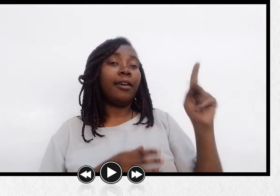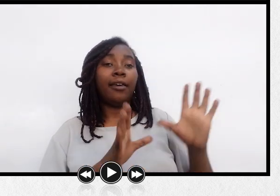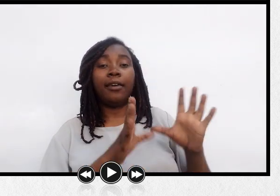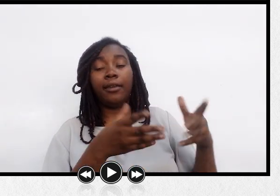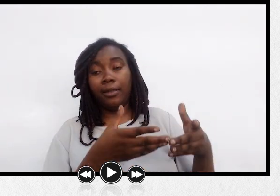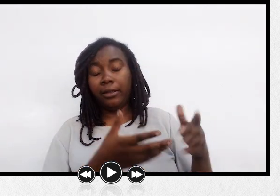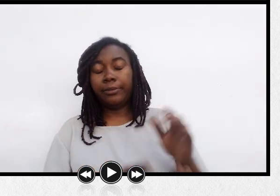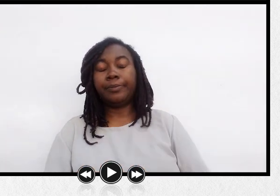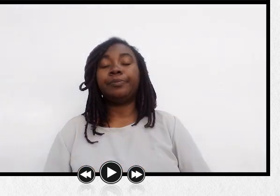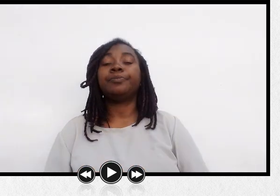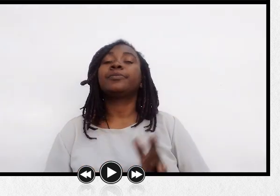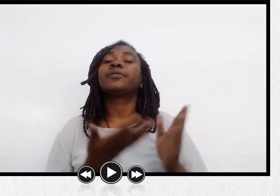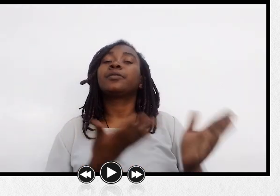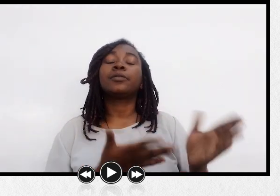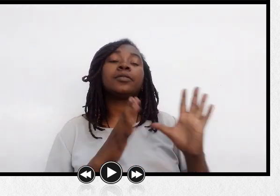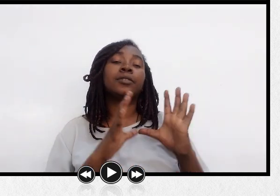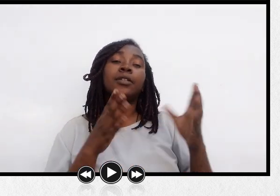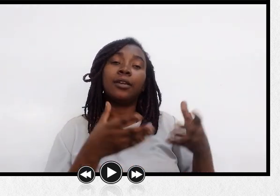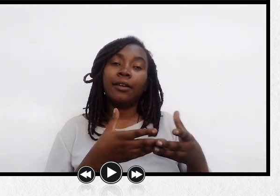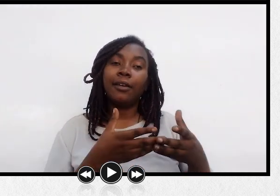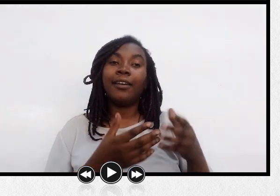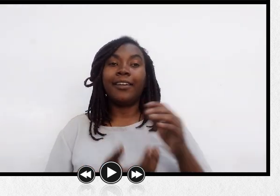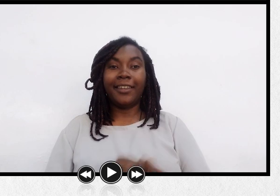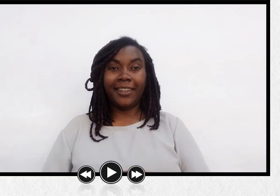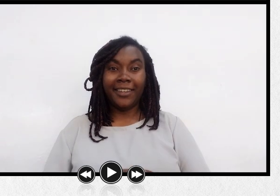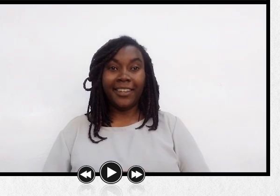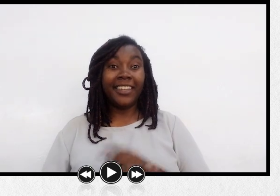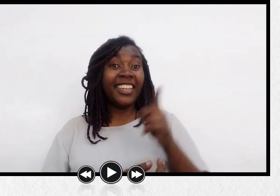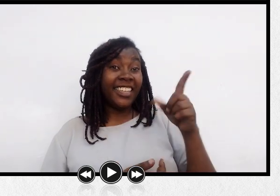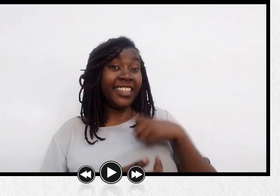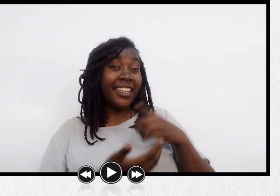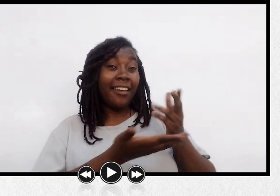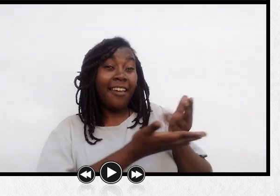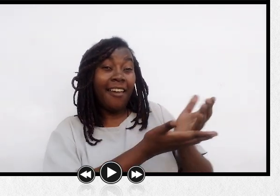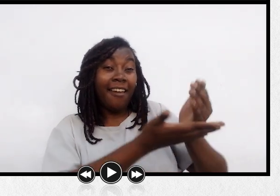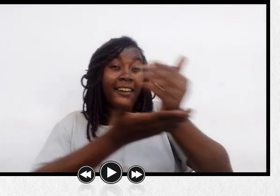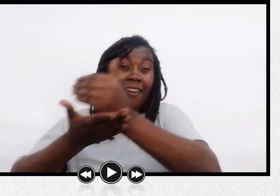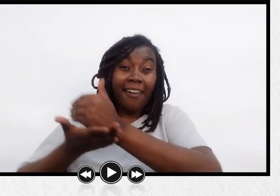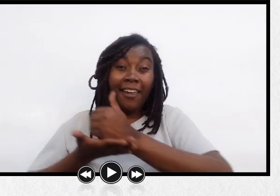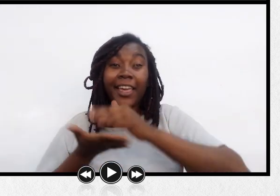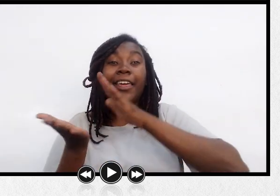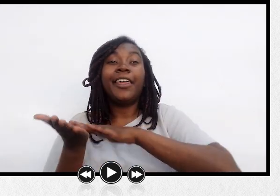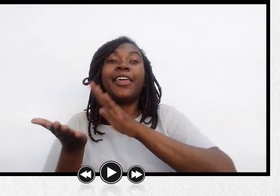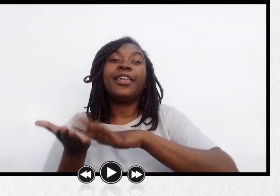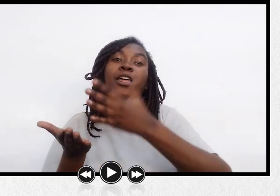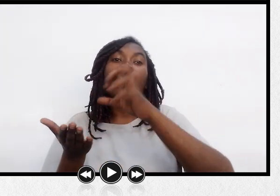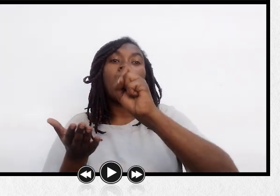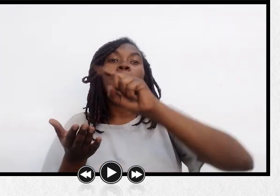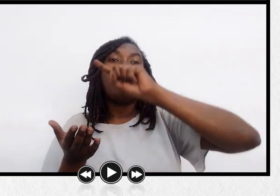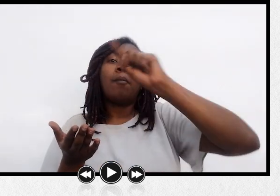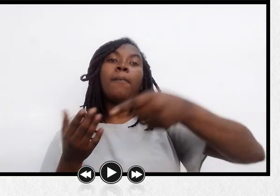Do comitê. O Comitê de Sorocaba e Médio Tietê tem uma arrecadação, em termos de cobrança, na faixa de 8,5